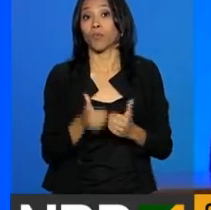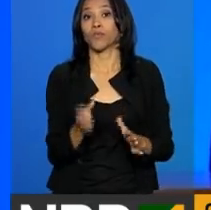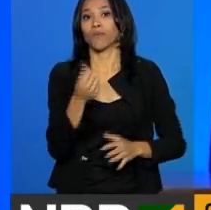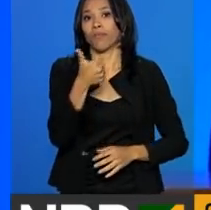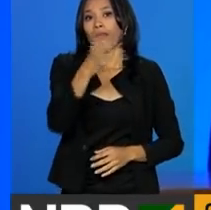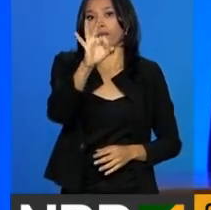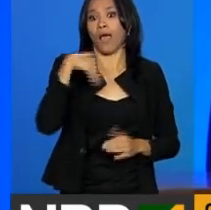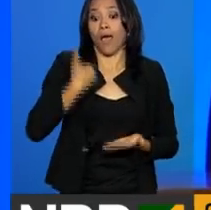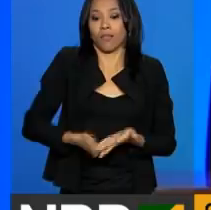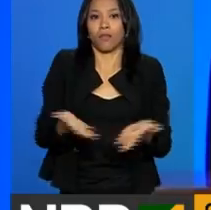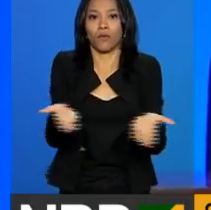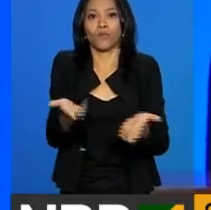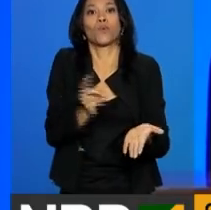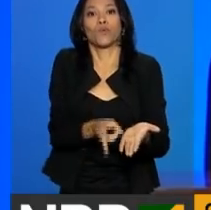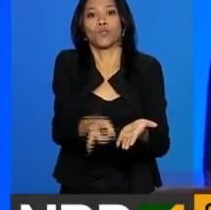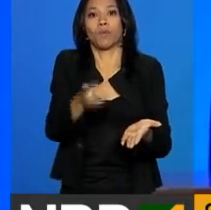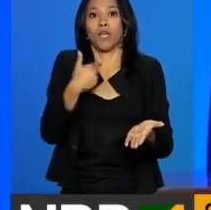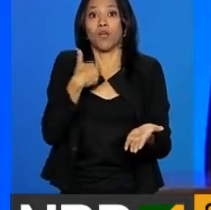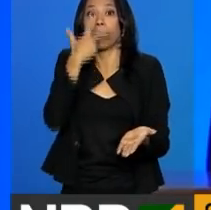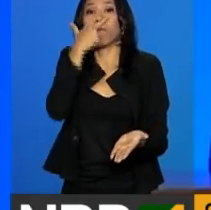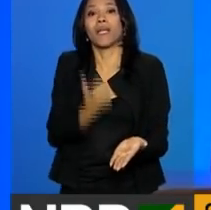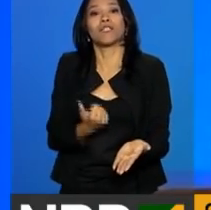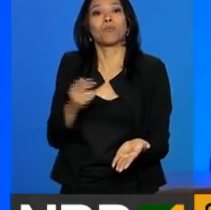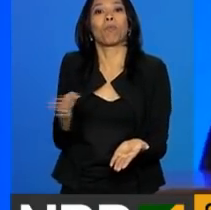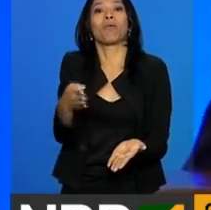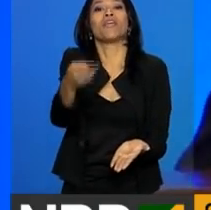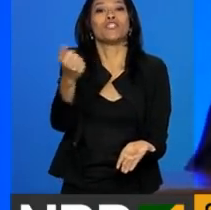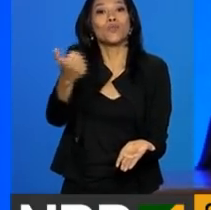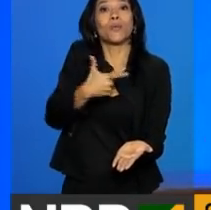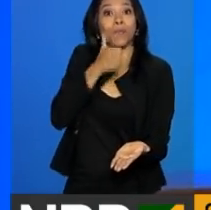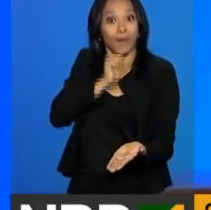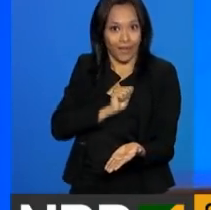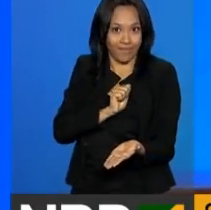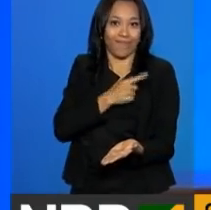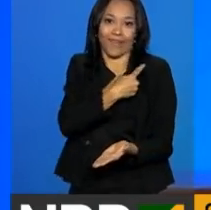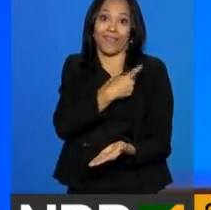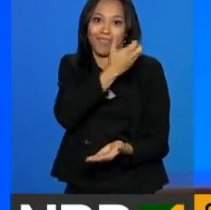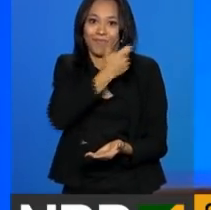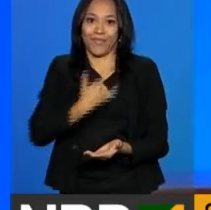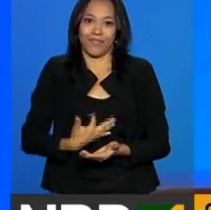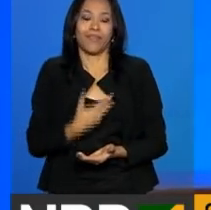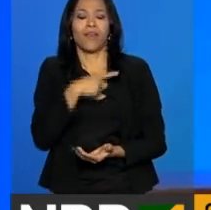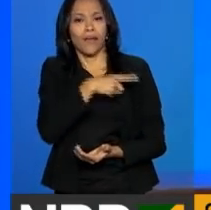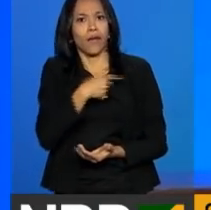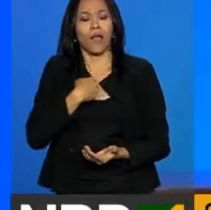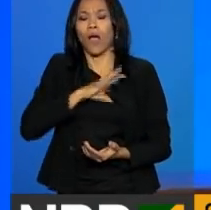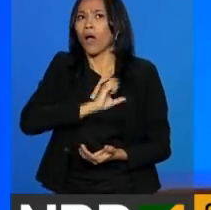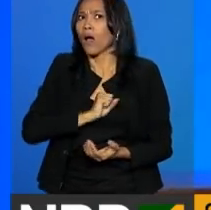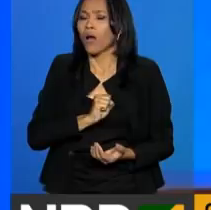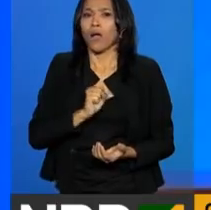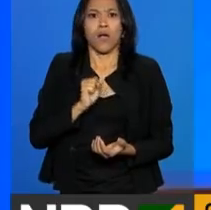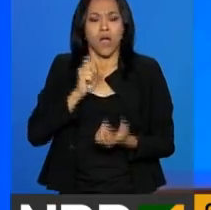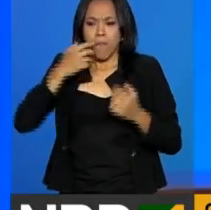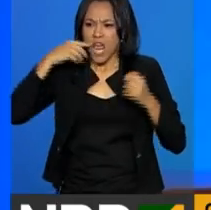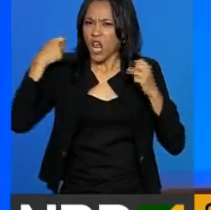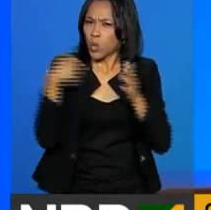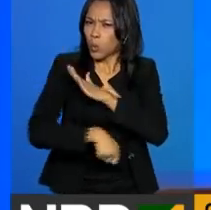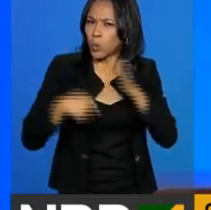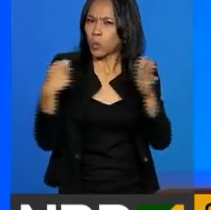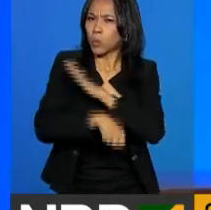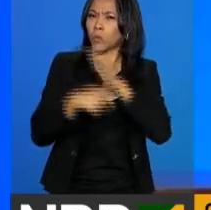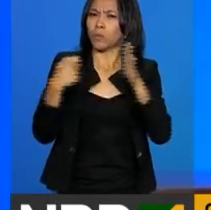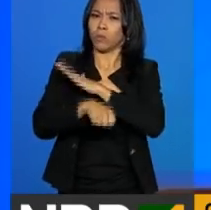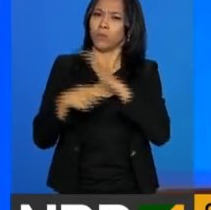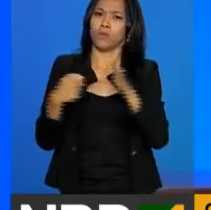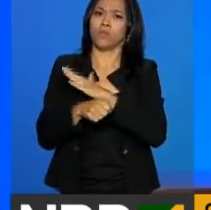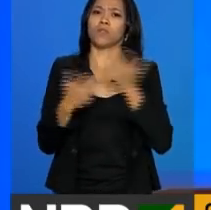até hoje mergulha ela disse eu sou mais peixe do que mulher né ela muito da história do meio ambiente especialmente a preservação